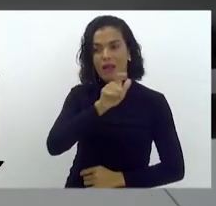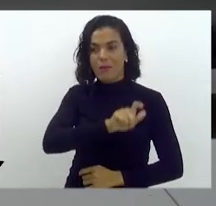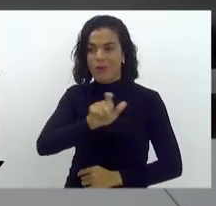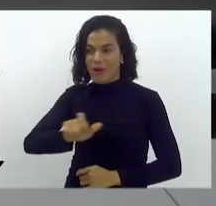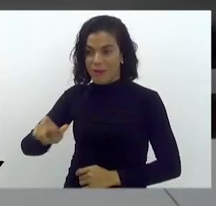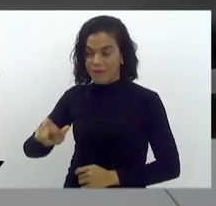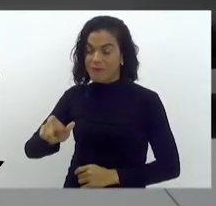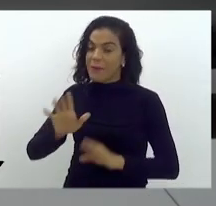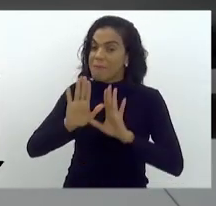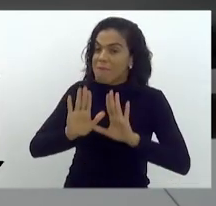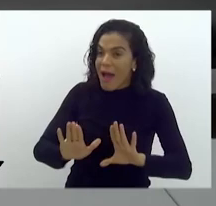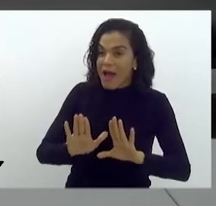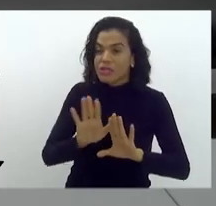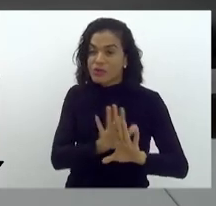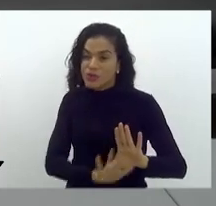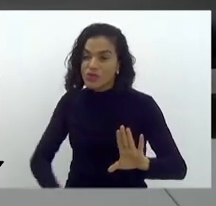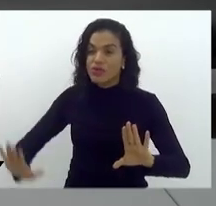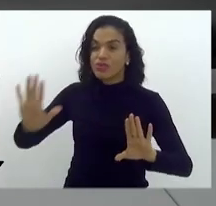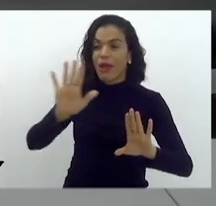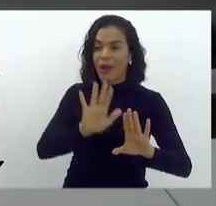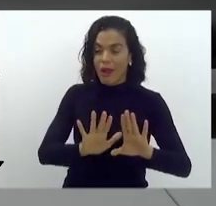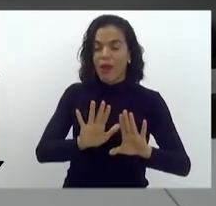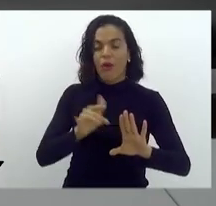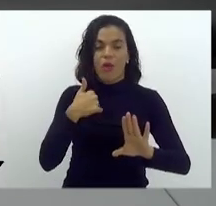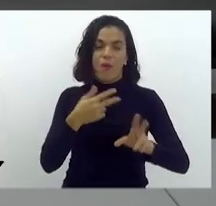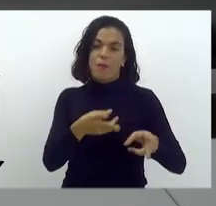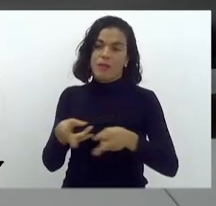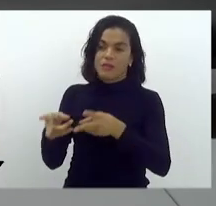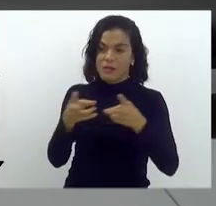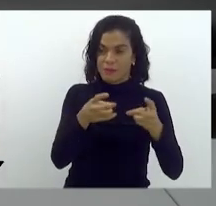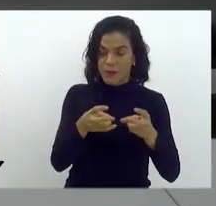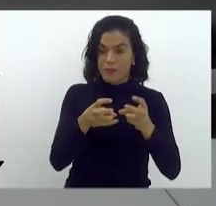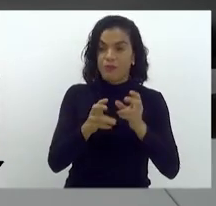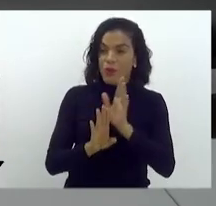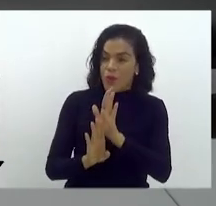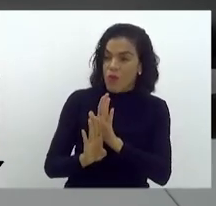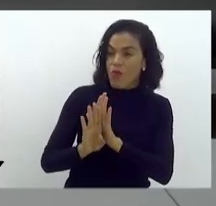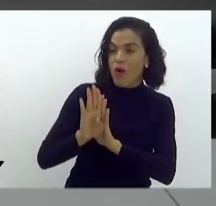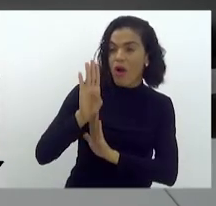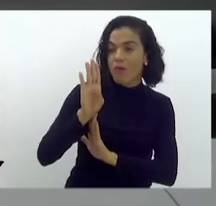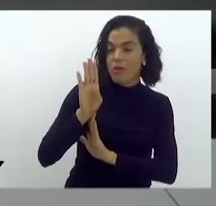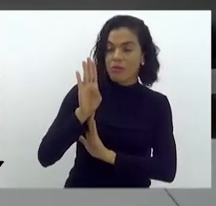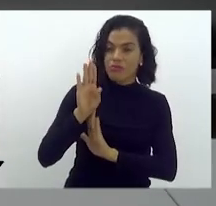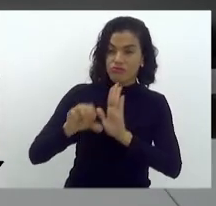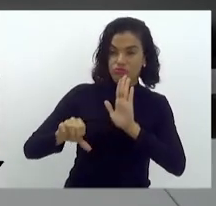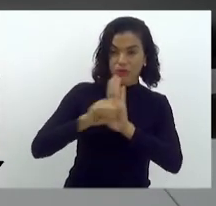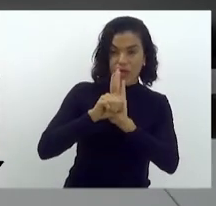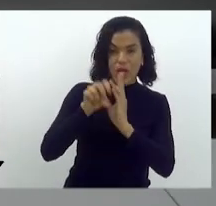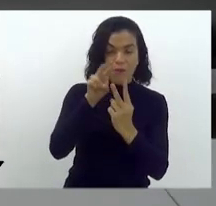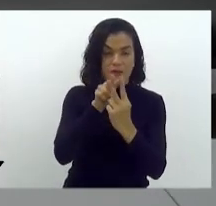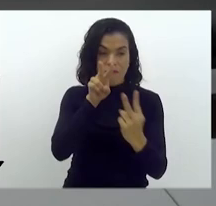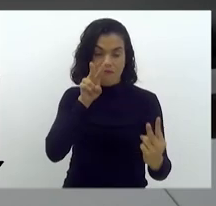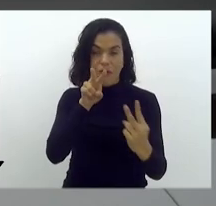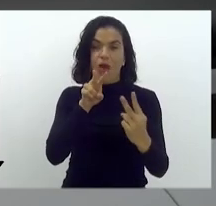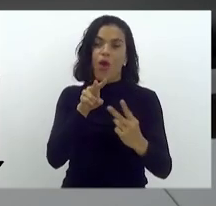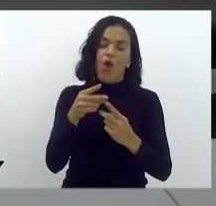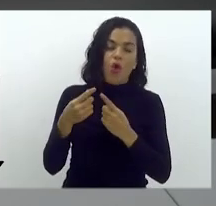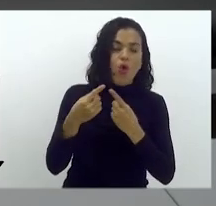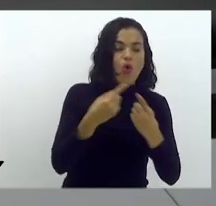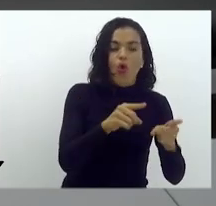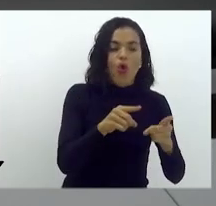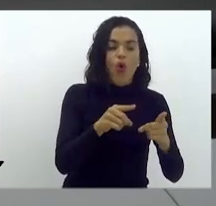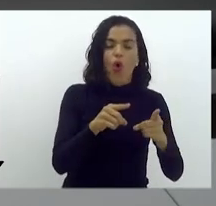em regra é isso que eu tenho visto um aumento de alguns crimes virtuais em especial crimes contra